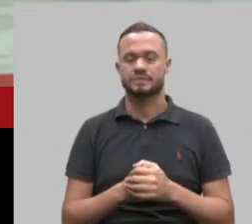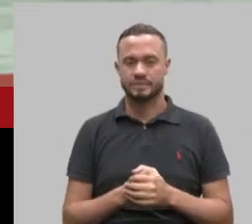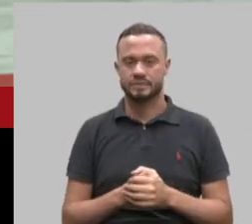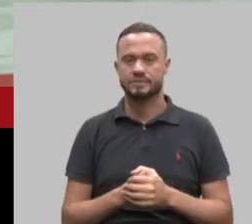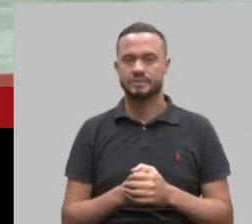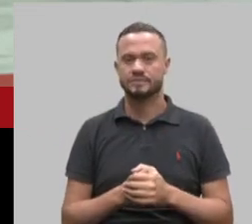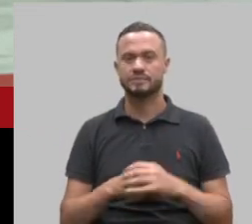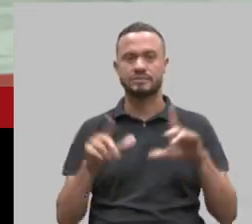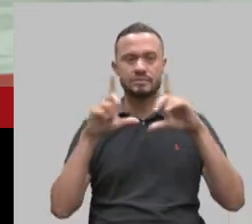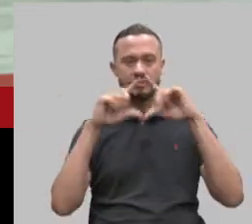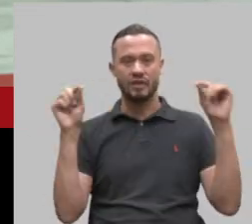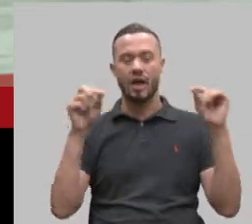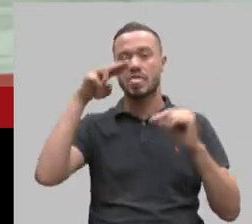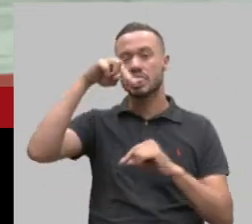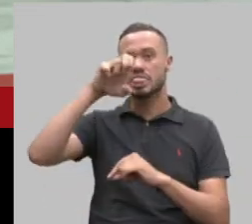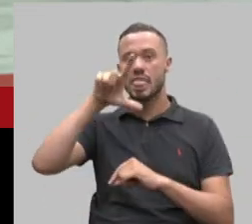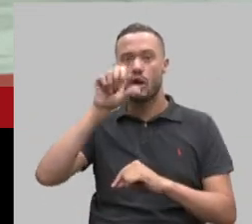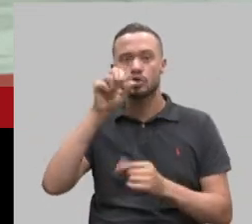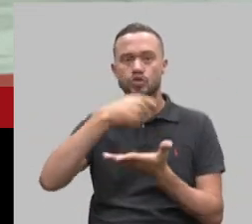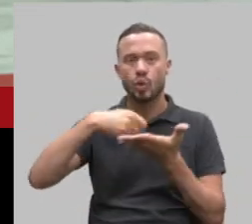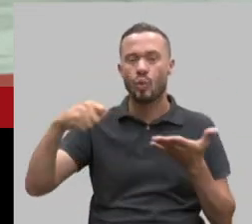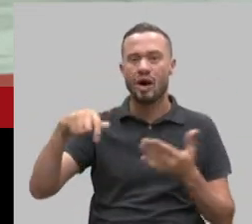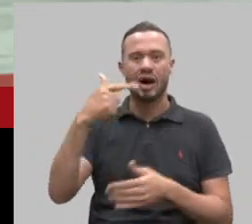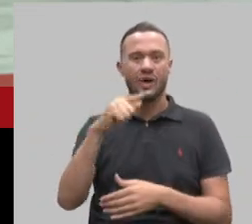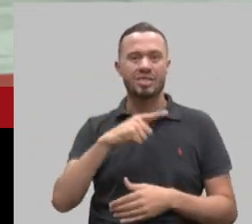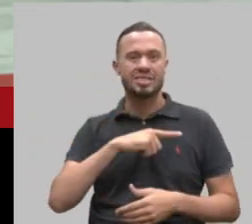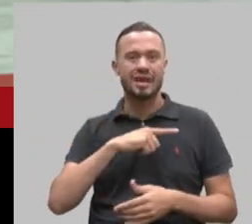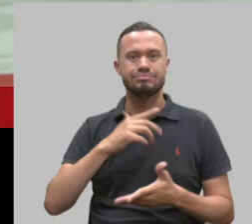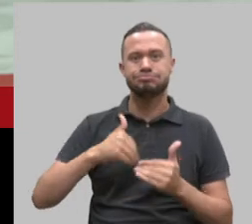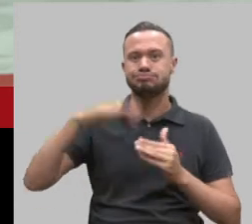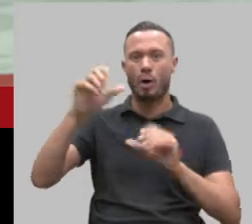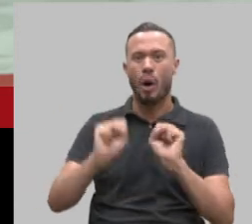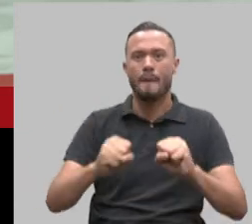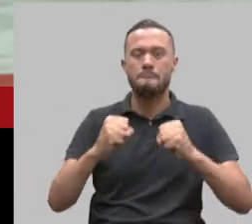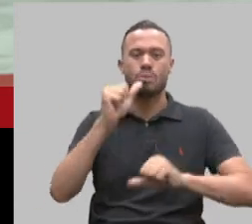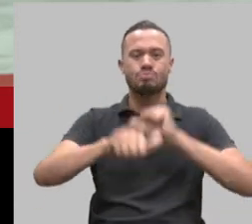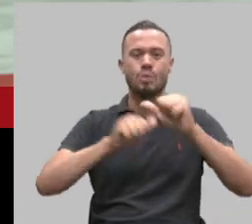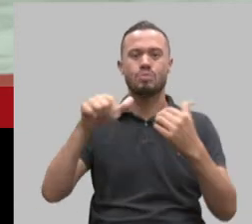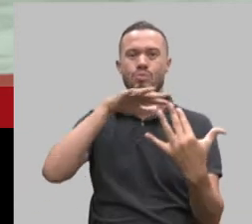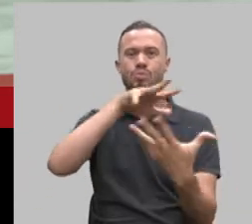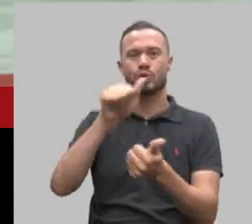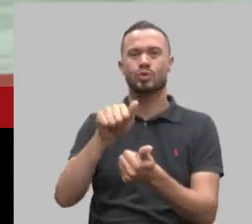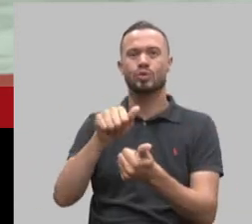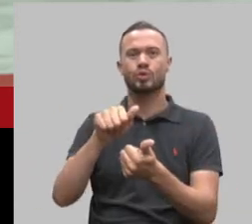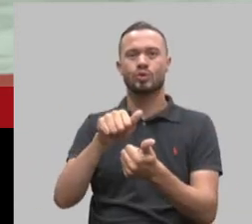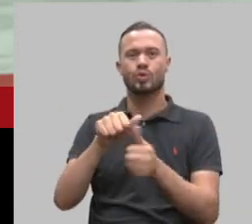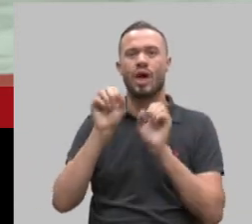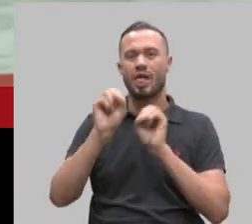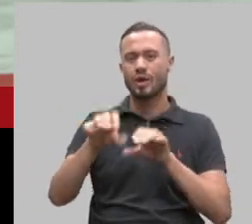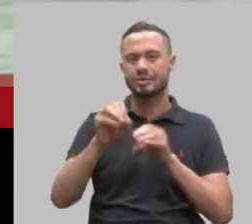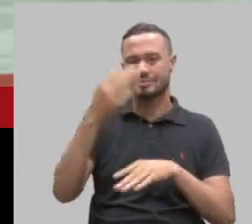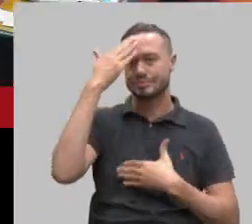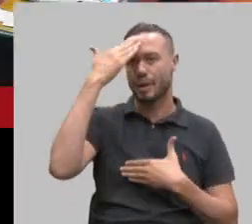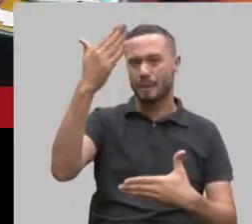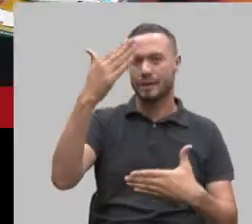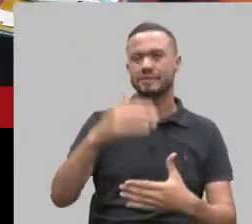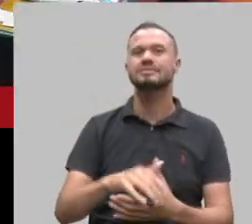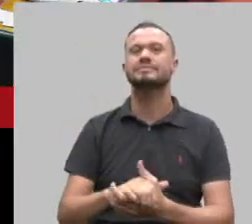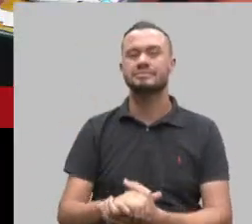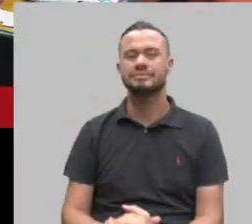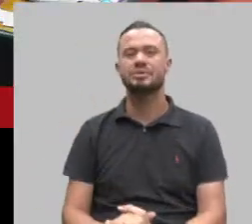autoridade do Nelson Mandela não existe arma mais poderosa para mudar o mundo a não ser educação Muito obrigado pela